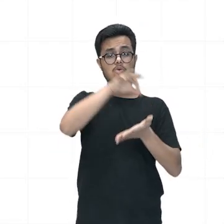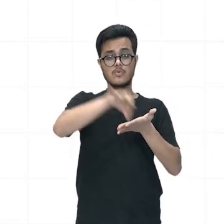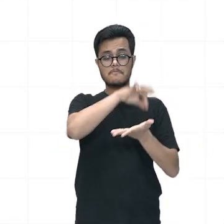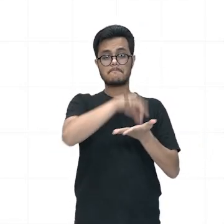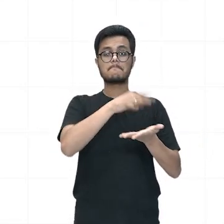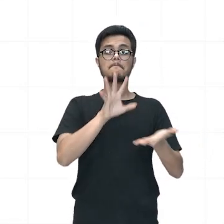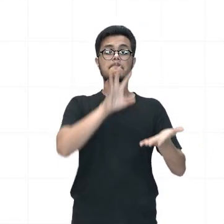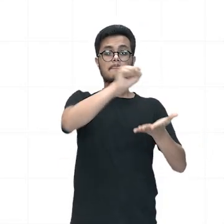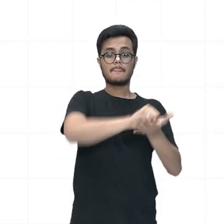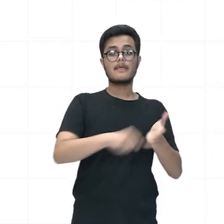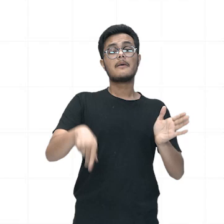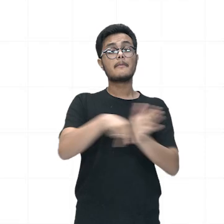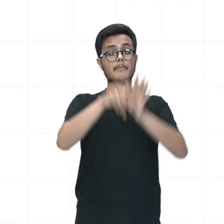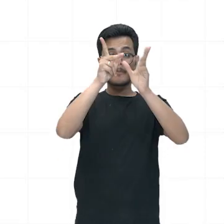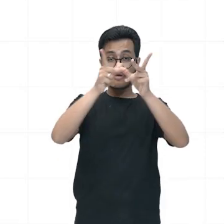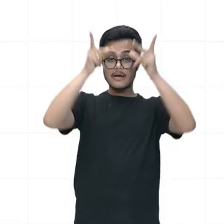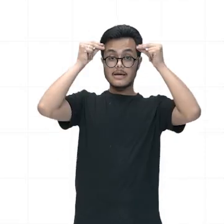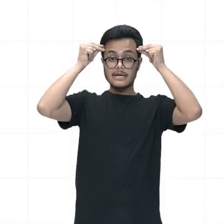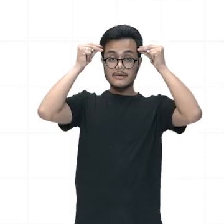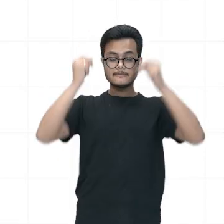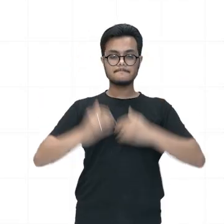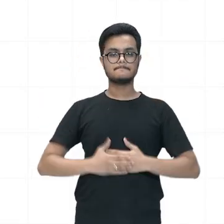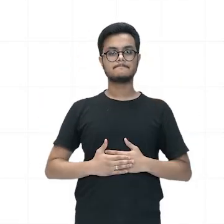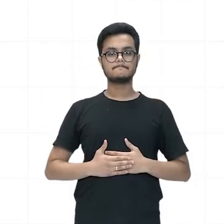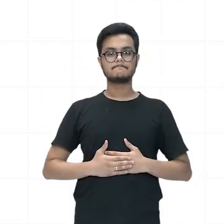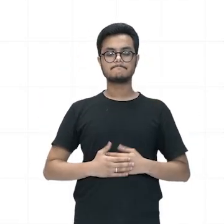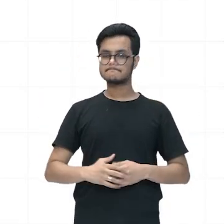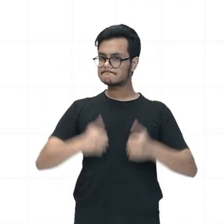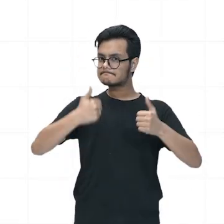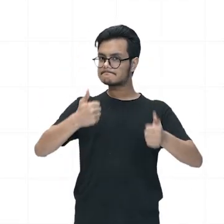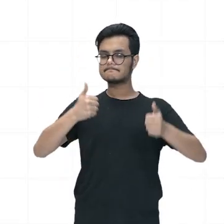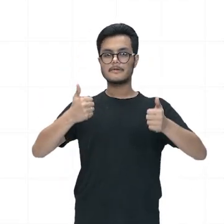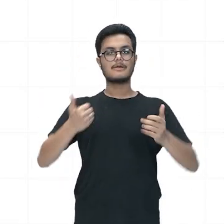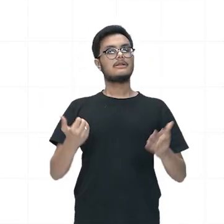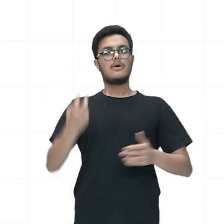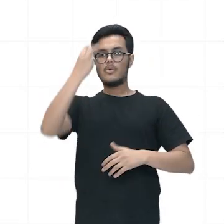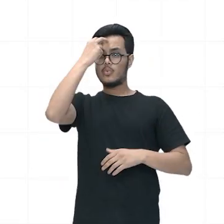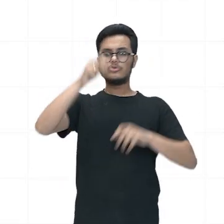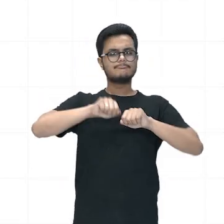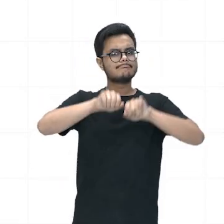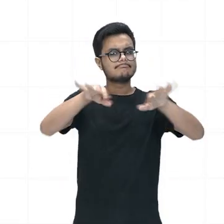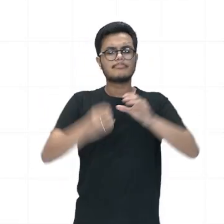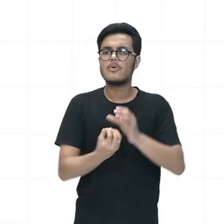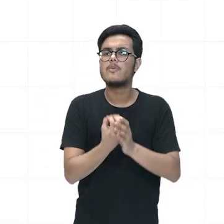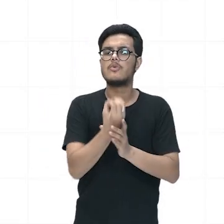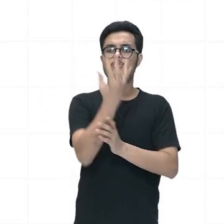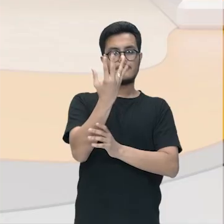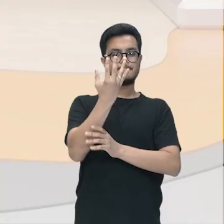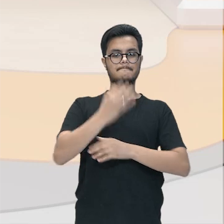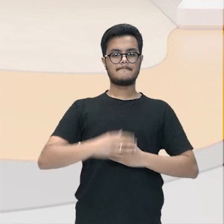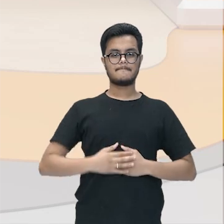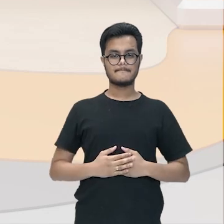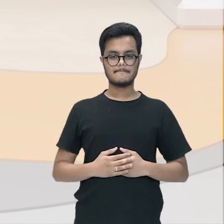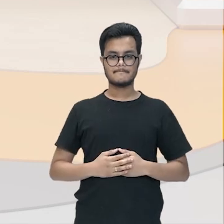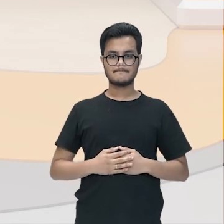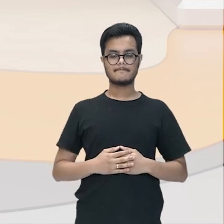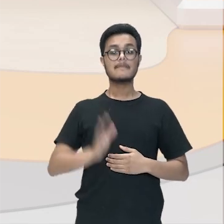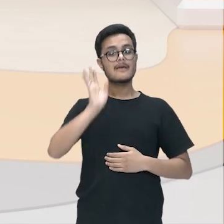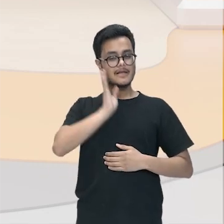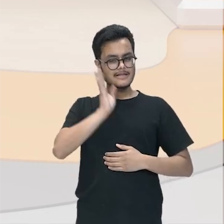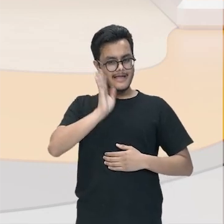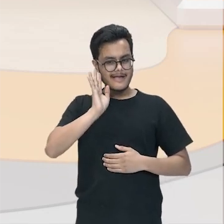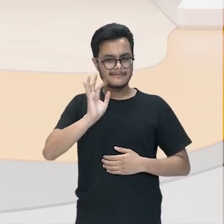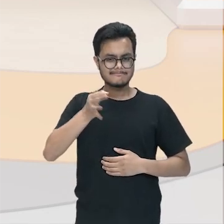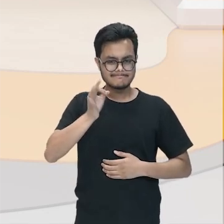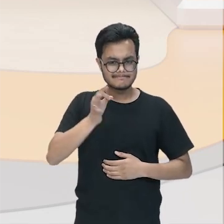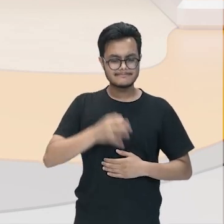no estilo grego. Este foi o despertar da cultura greco-romana. Olha só, né? Então a gente